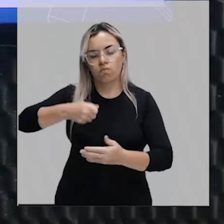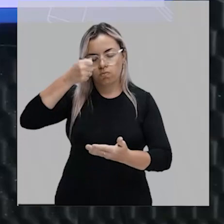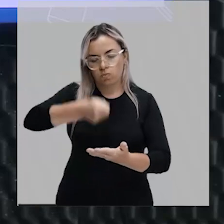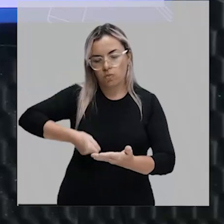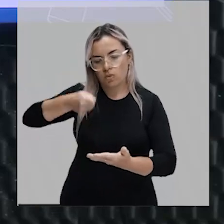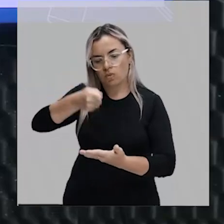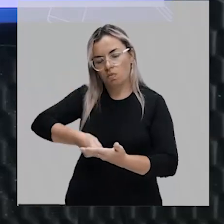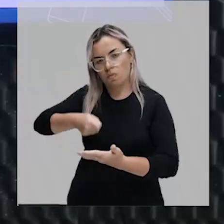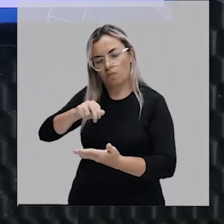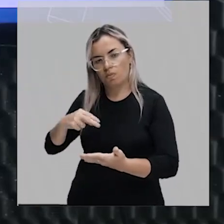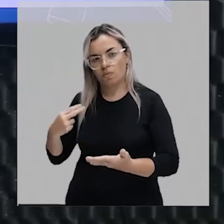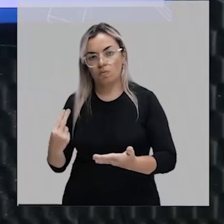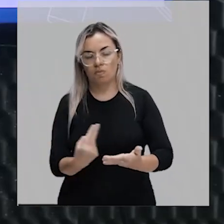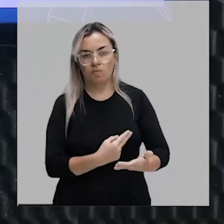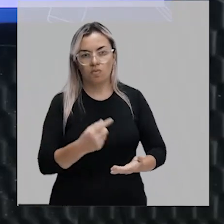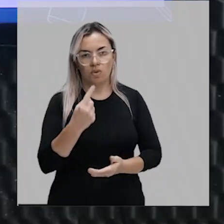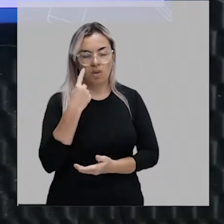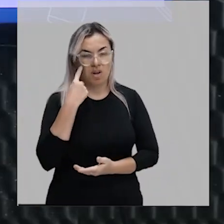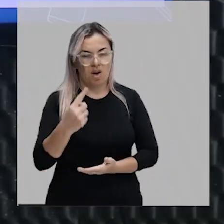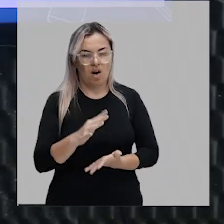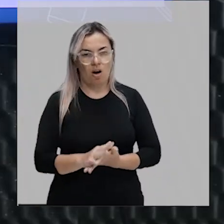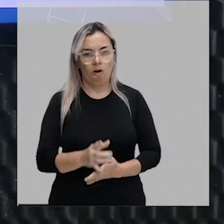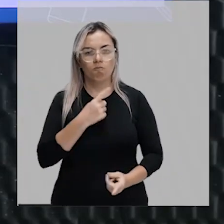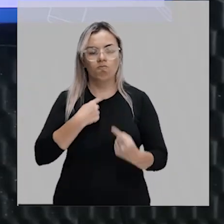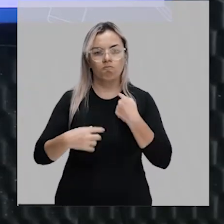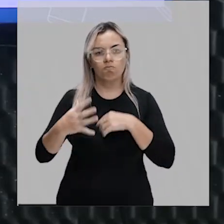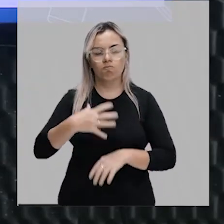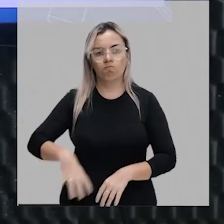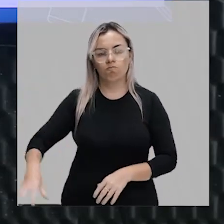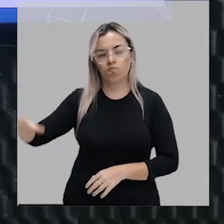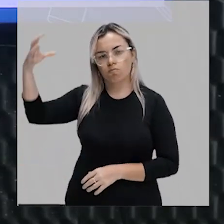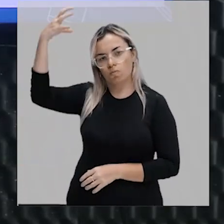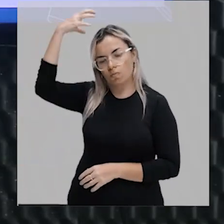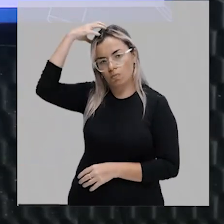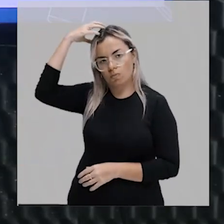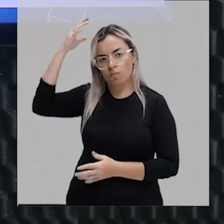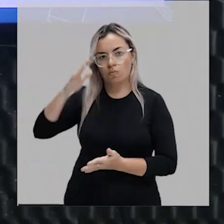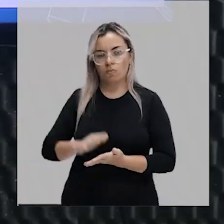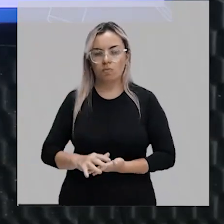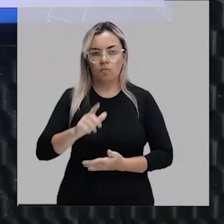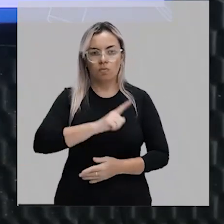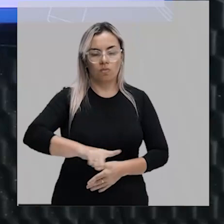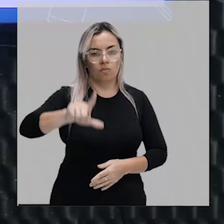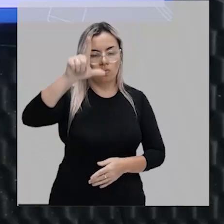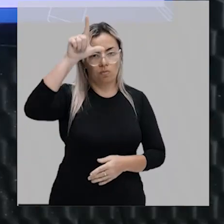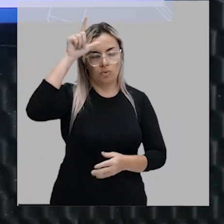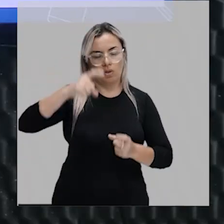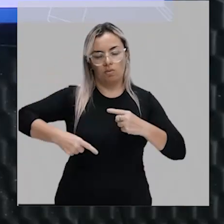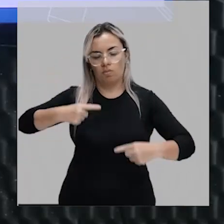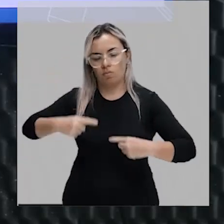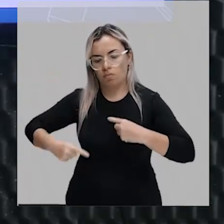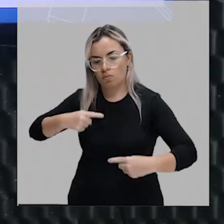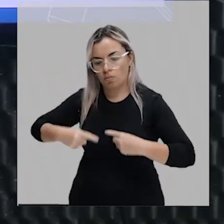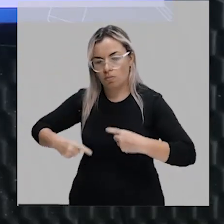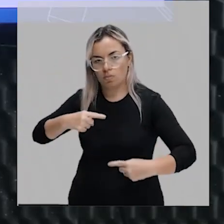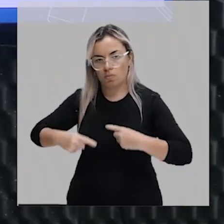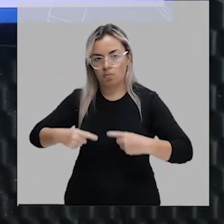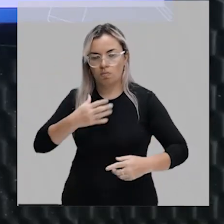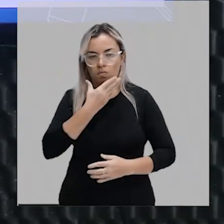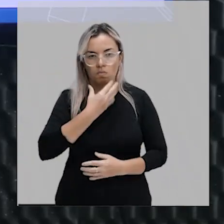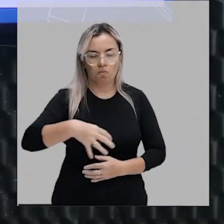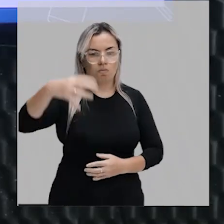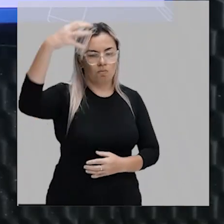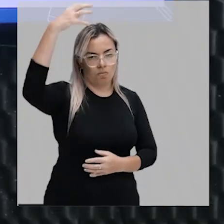Onde nós iremos observar que a vontade do rei, a vontade das lideranças políticas, dos